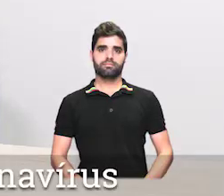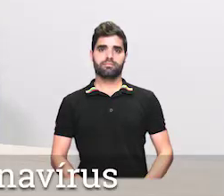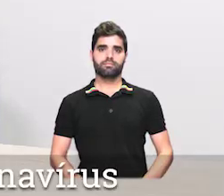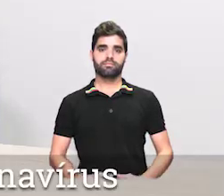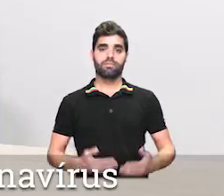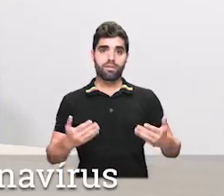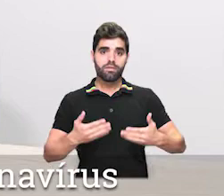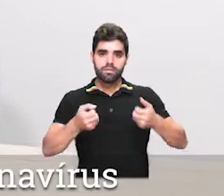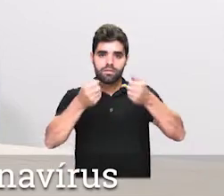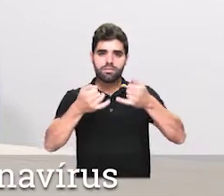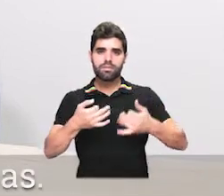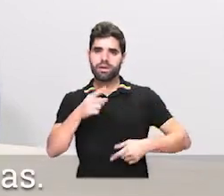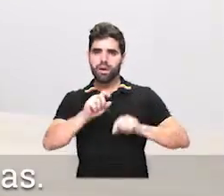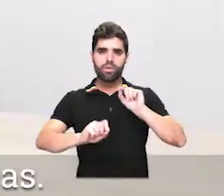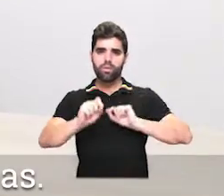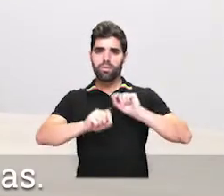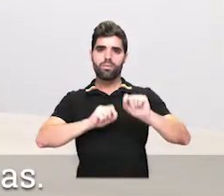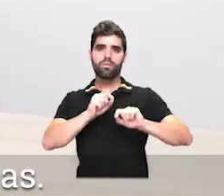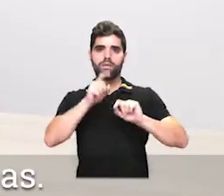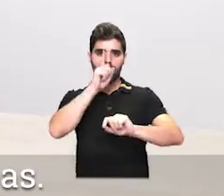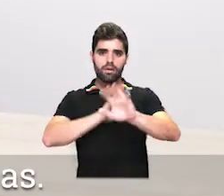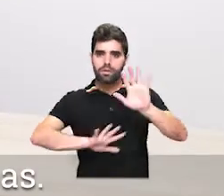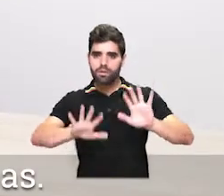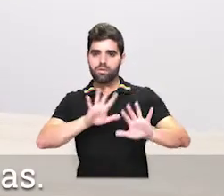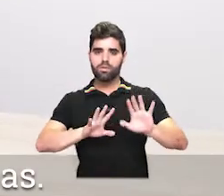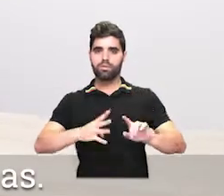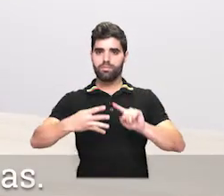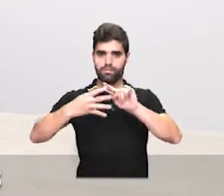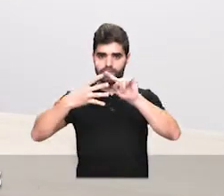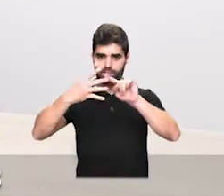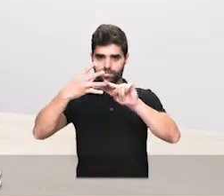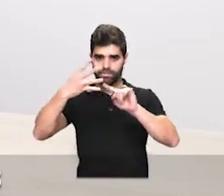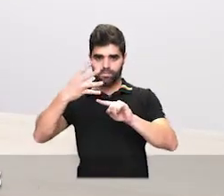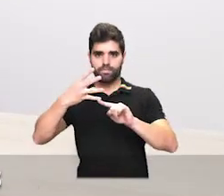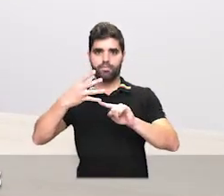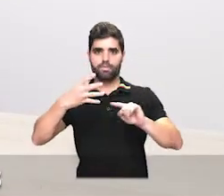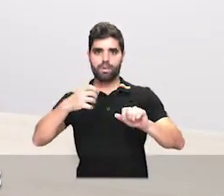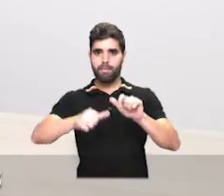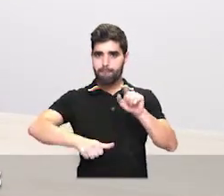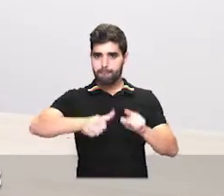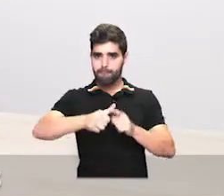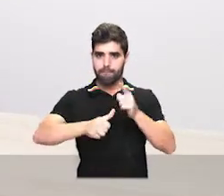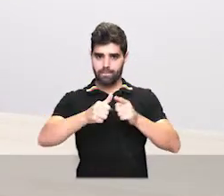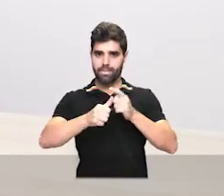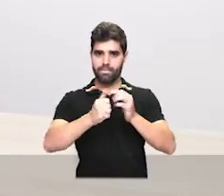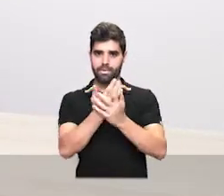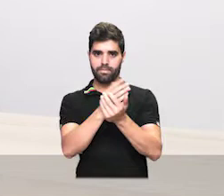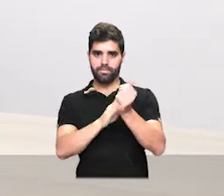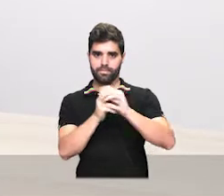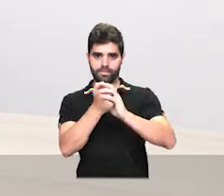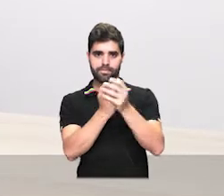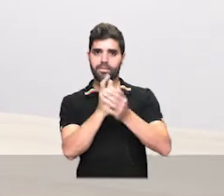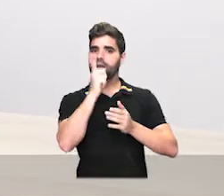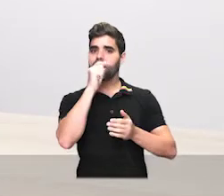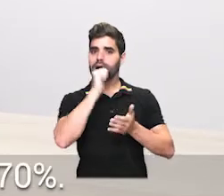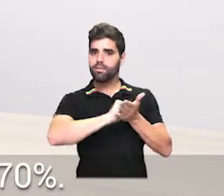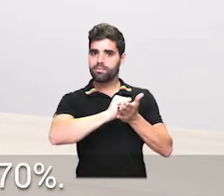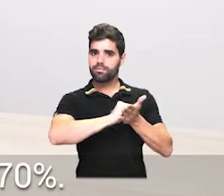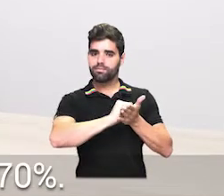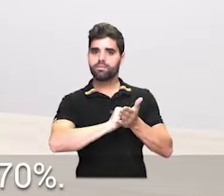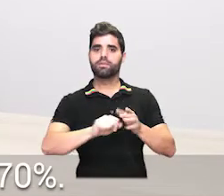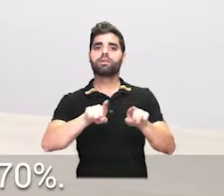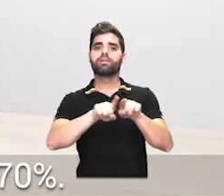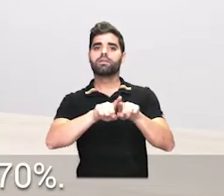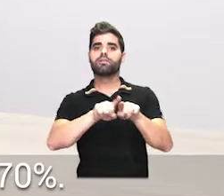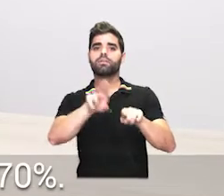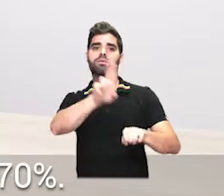a prevenção do novo coronavírus passa por 4 etapas: lavagem das mãos com água e sabão, o uso